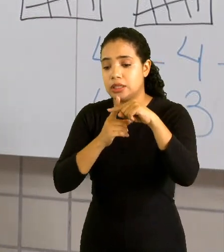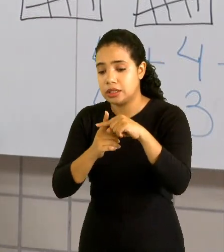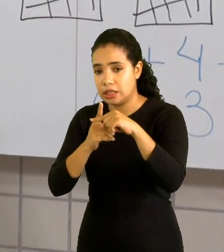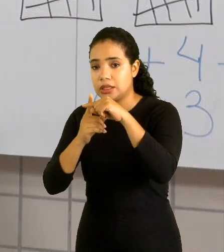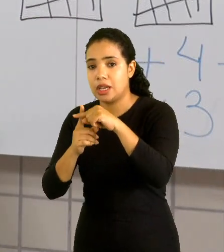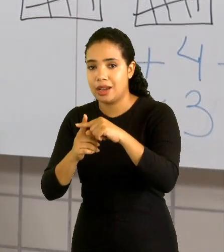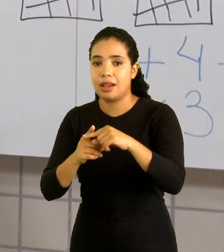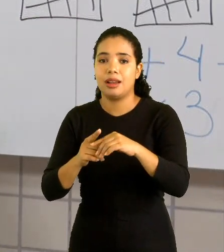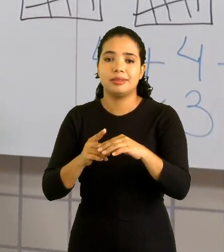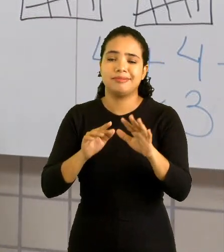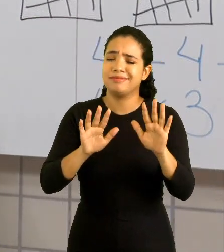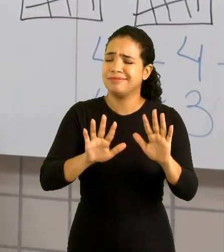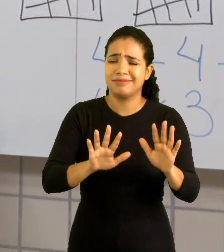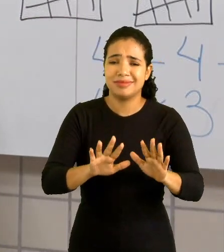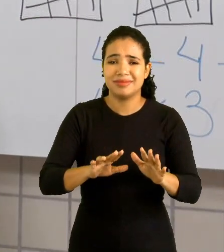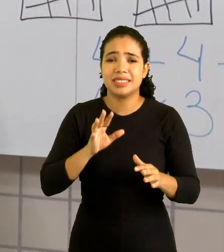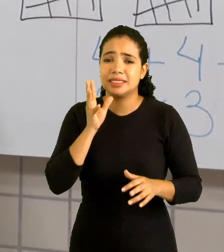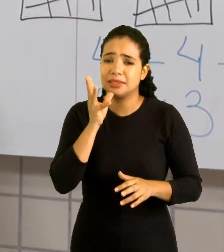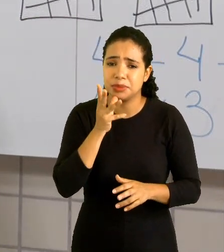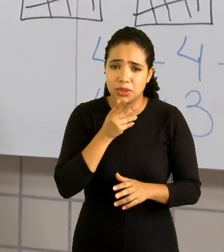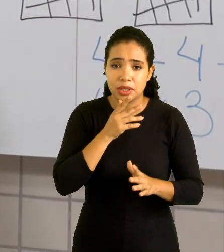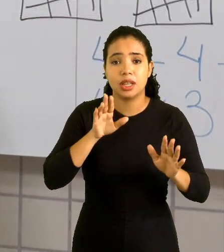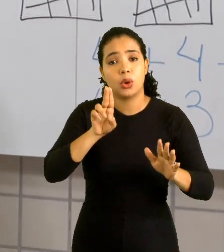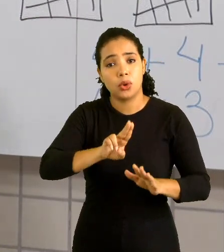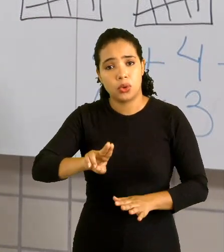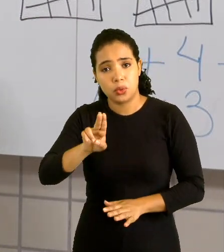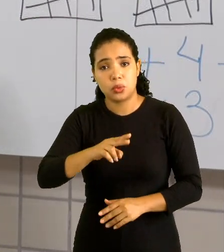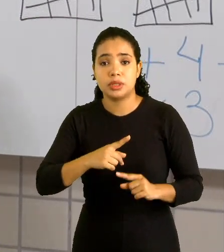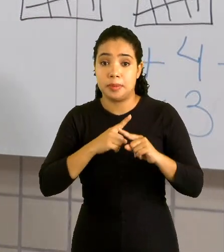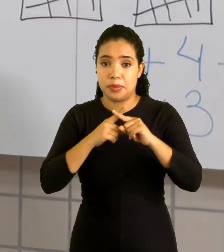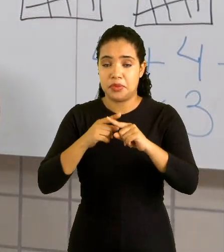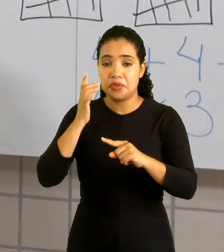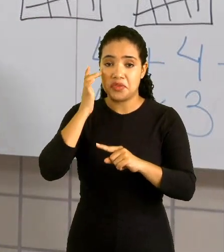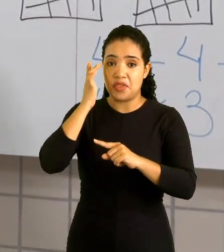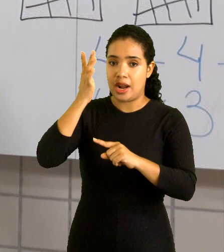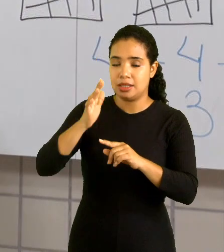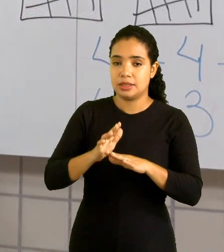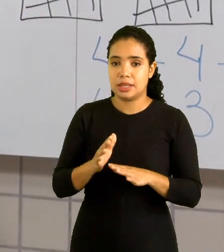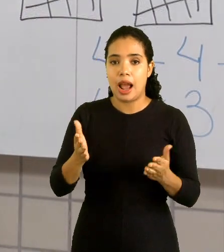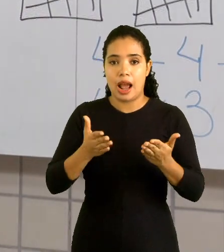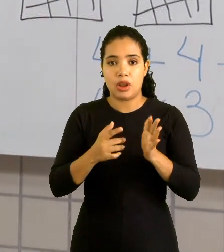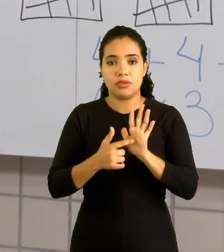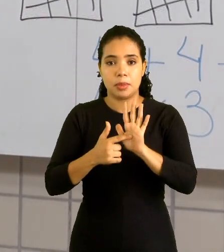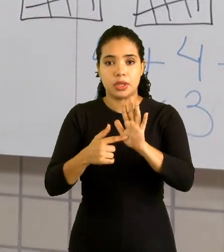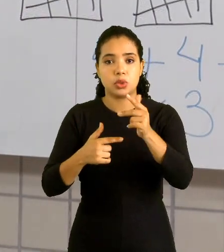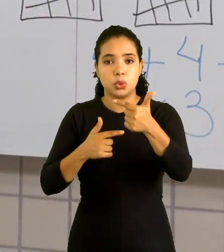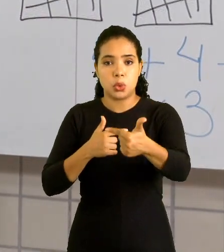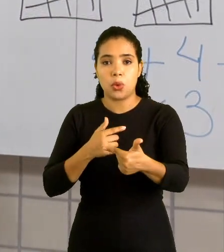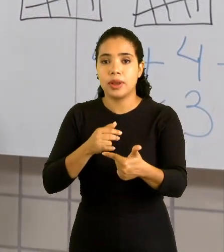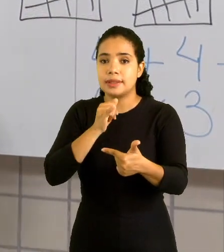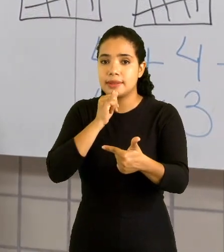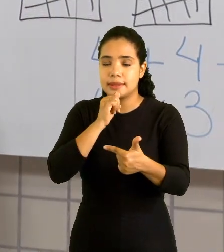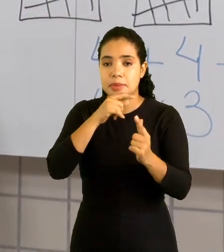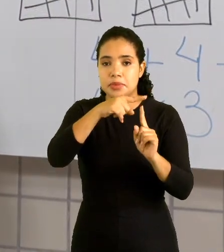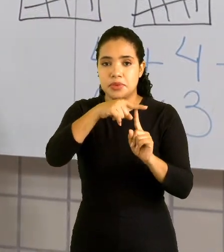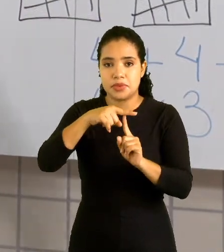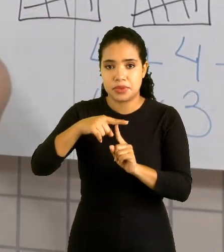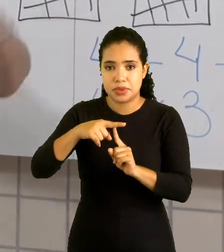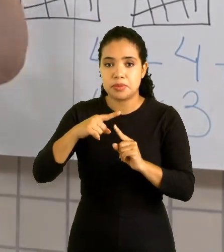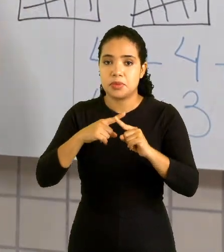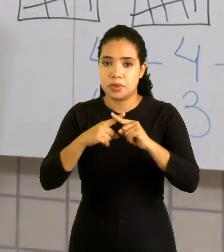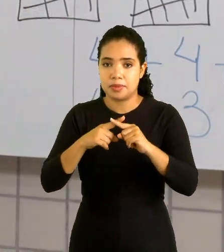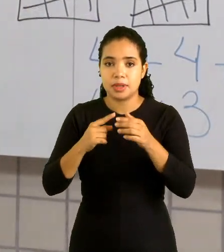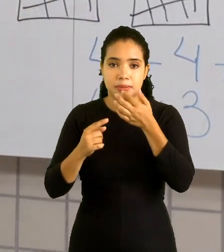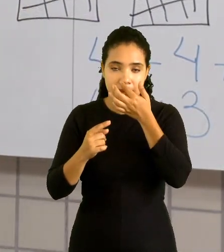a multiplicação, que é para ficar mais fácil. Agora eu vou mostrar para vocês dois exemplos de tipos de